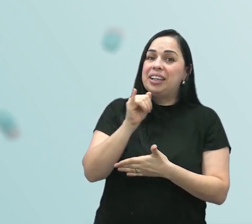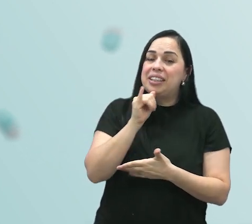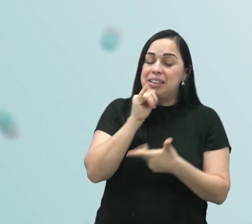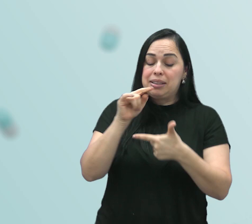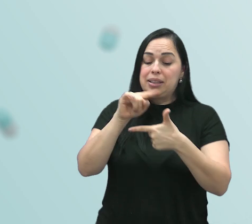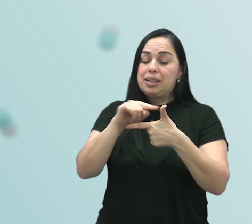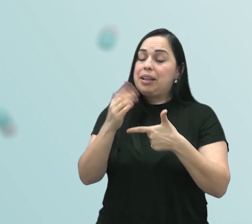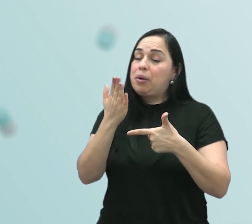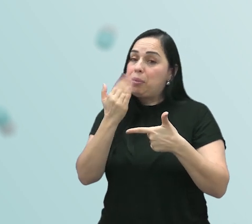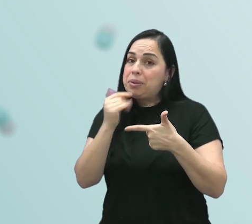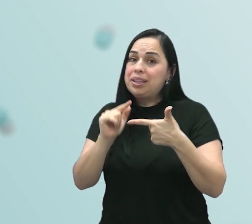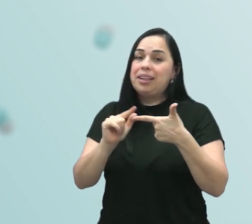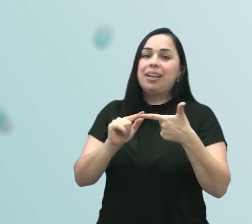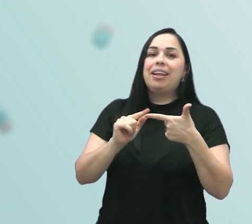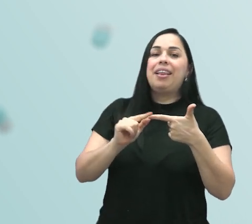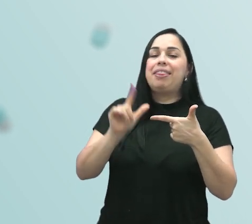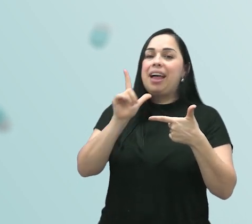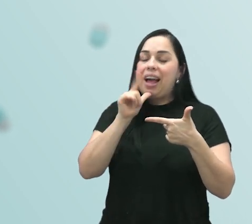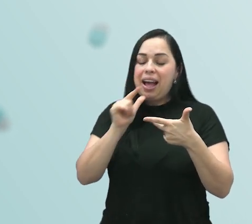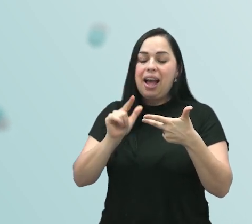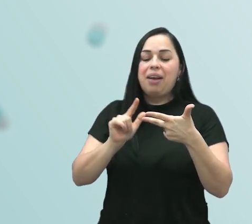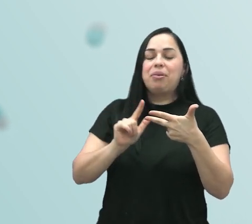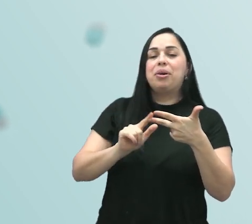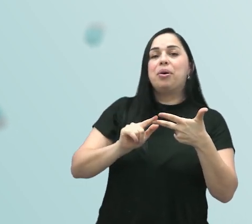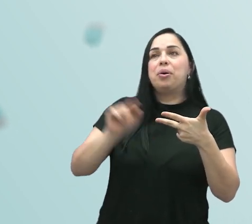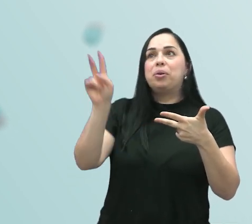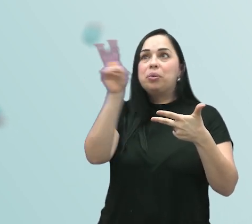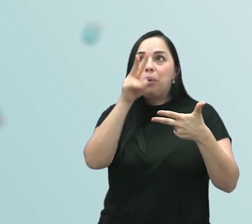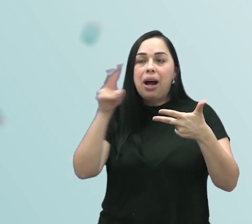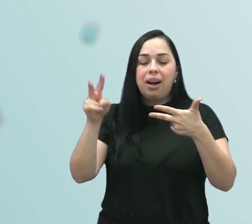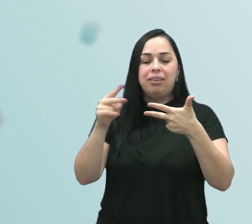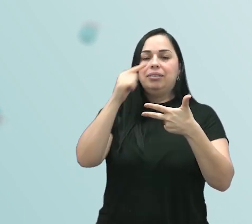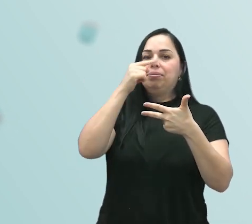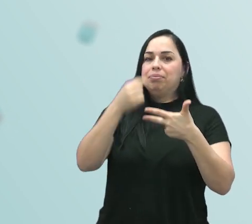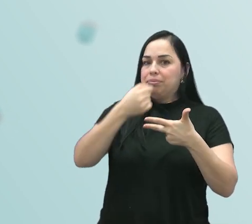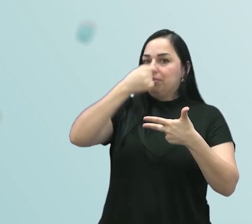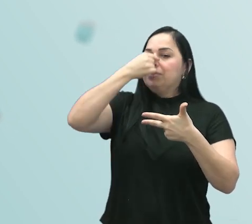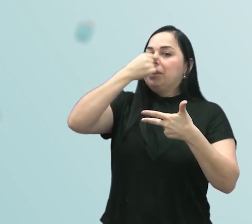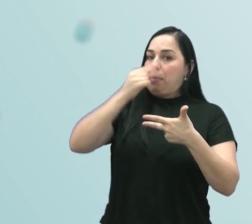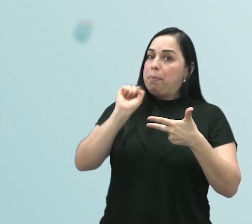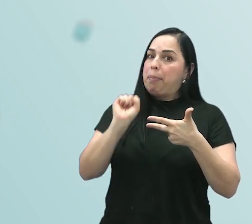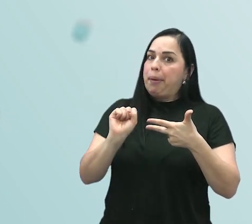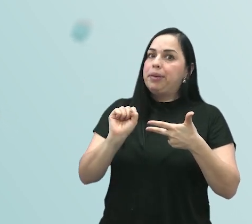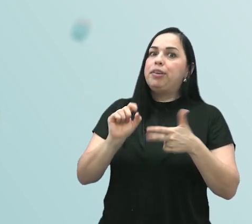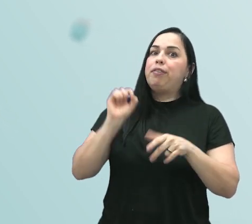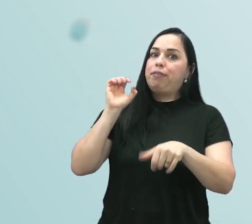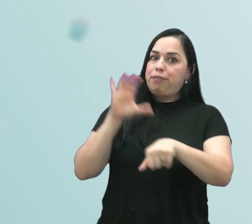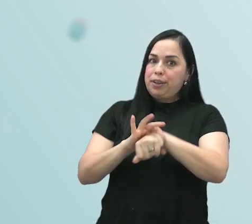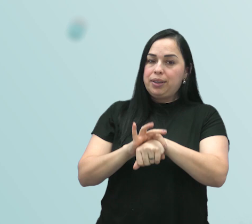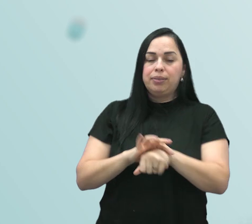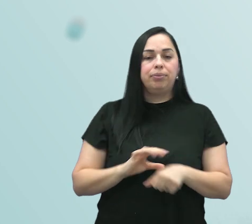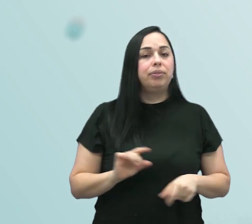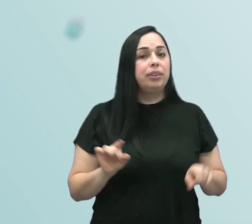na comida, na água, no ar, bactérias e vírus podem entrar nessa região e ela precisa funcionar direitinho. Outro ponto que nós precisamos